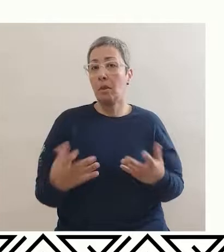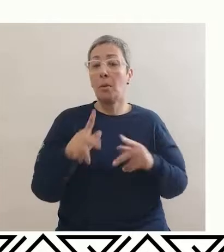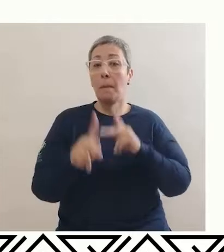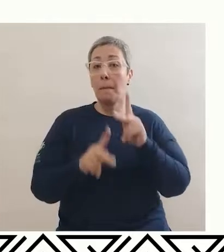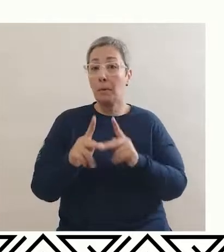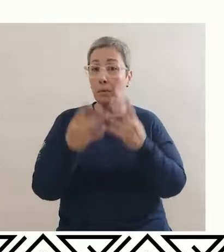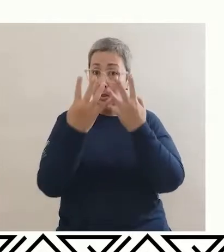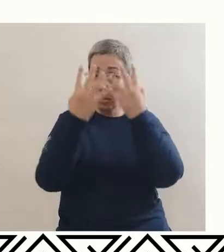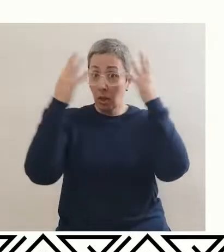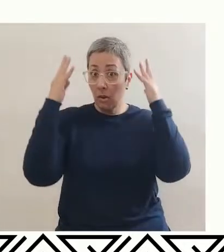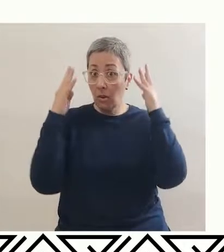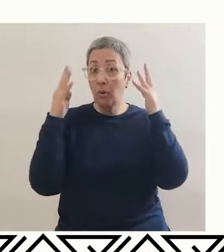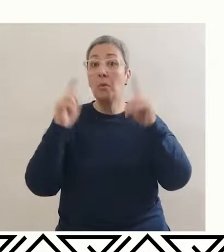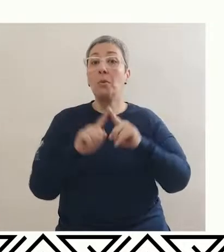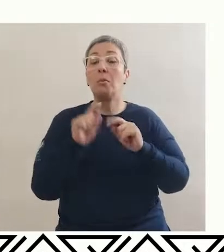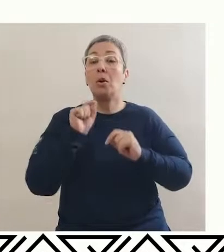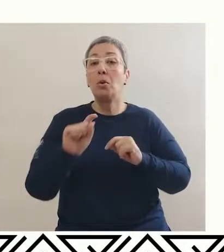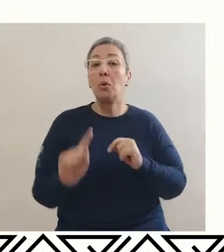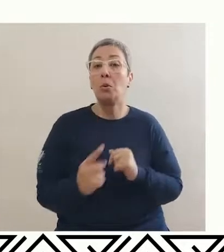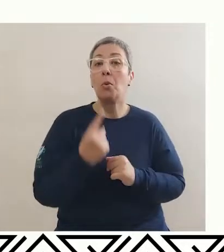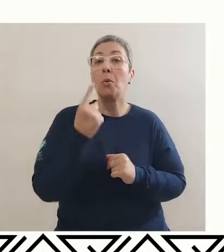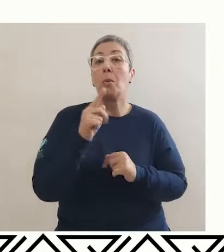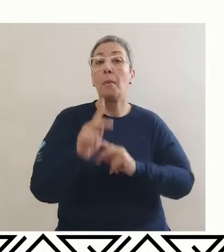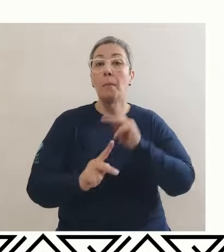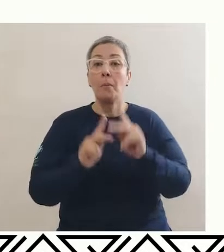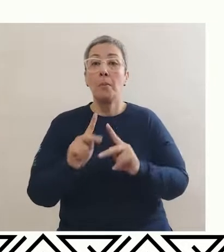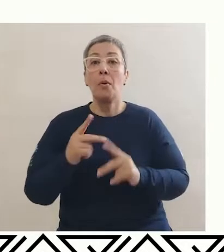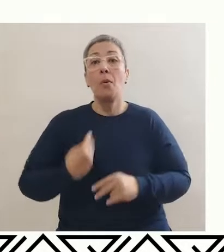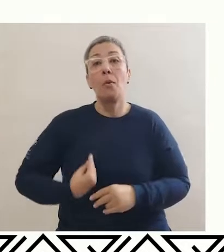ao desembarque de Cristóvão Colombo, em